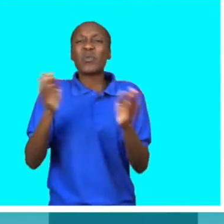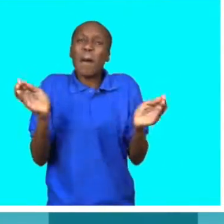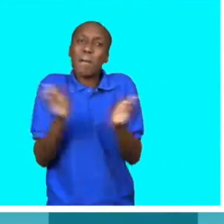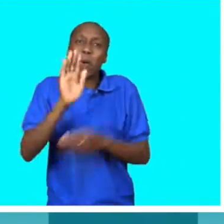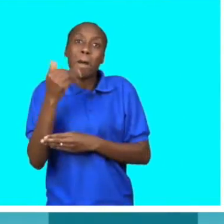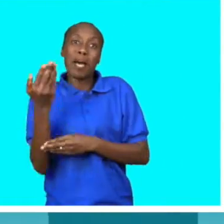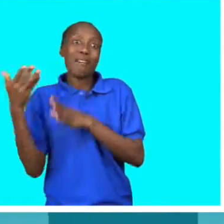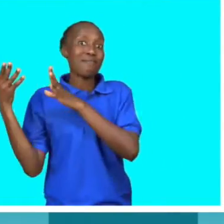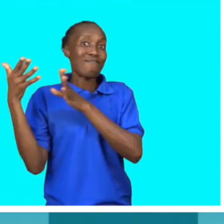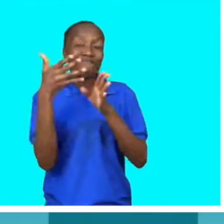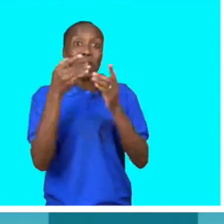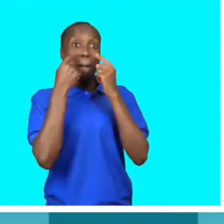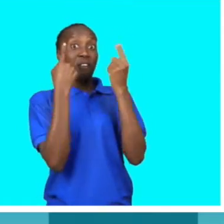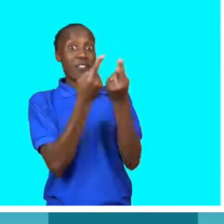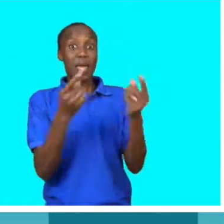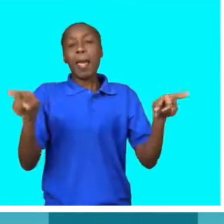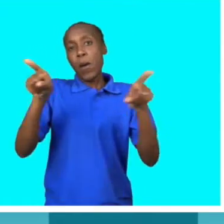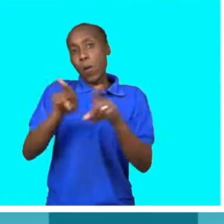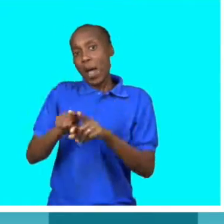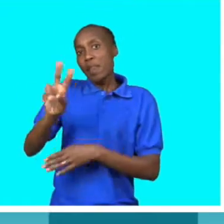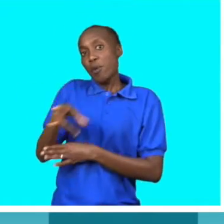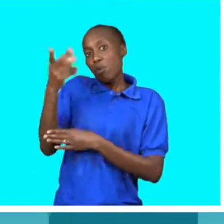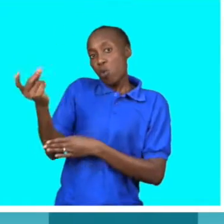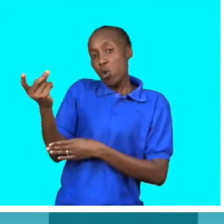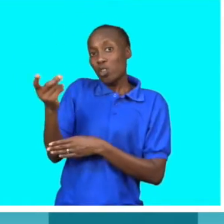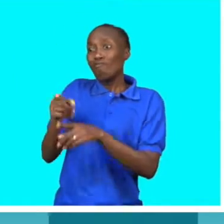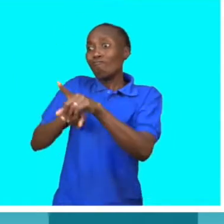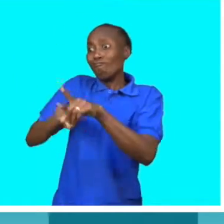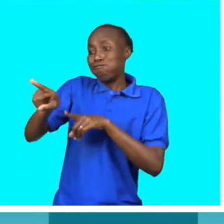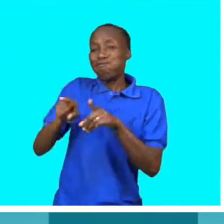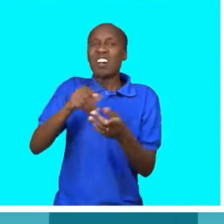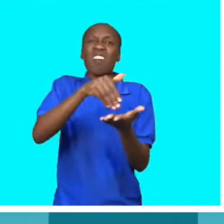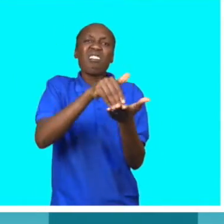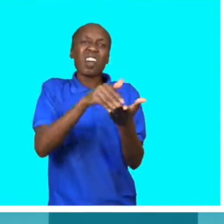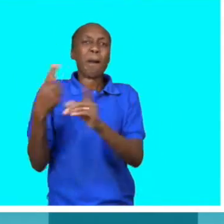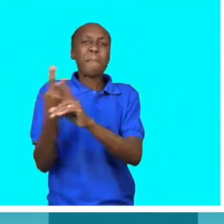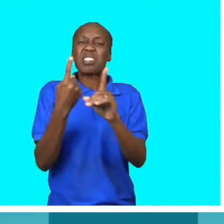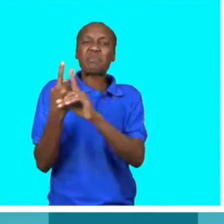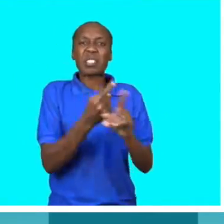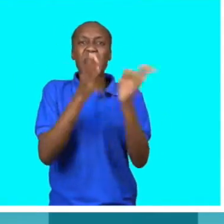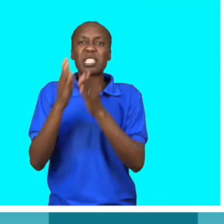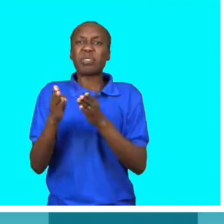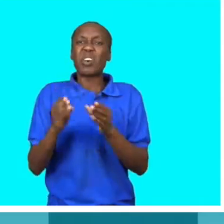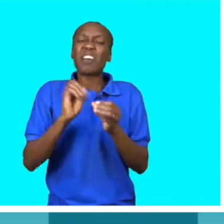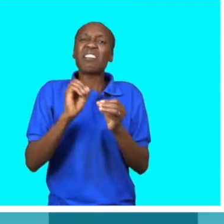para assistir, mesmo nas léguas. A fraga para a participação, os atletas já